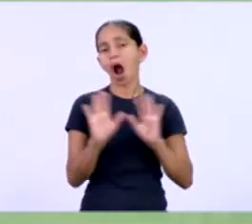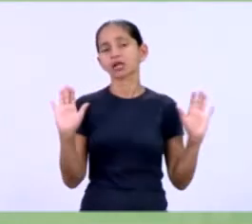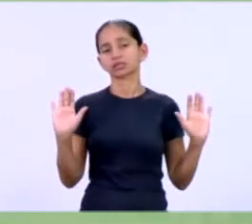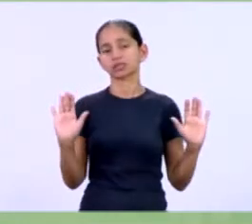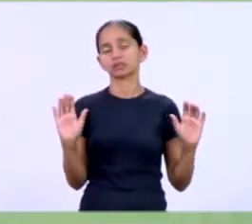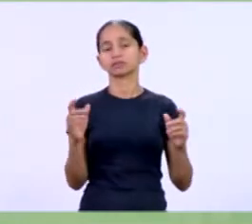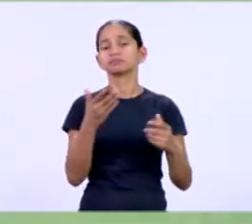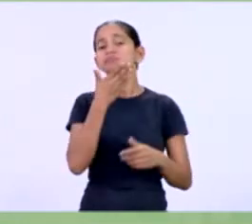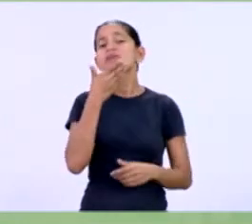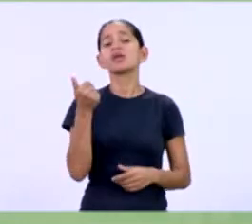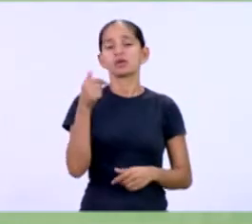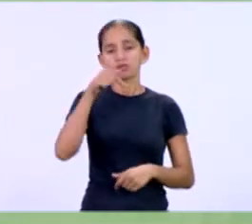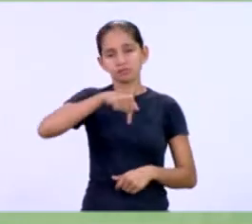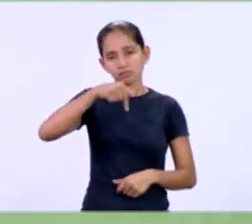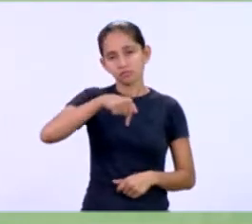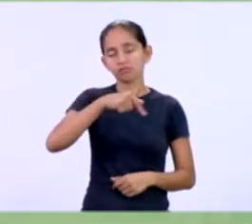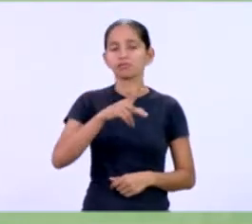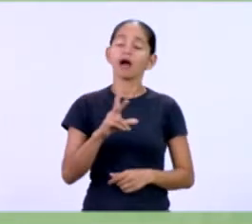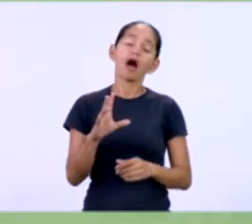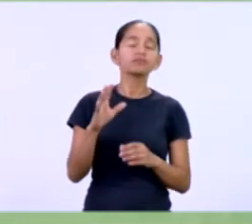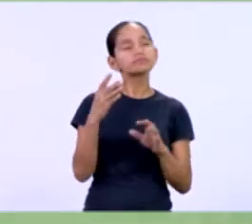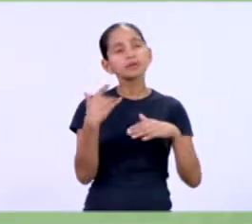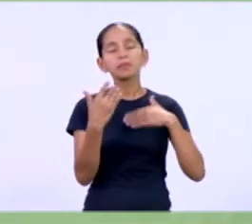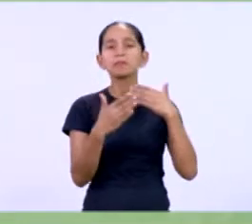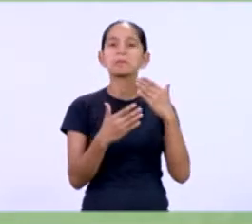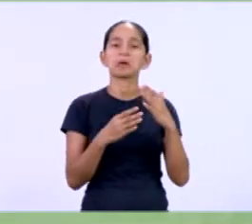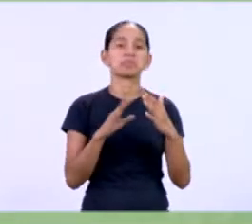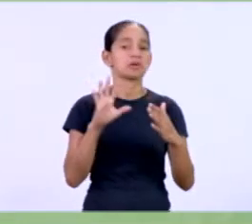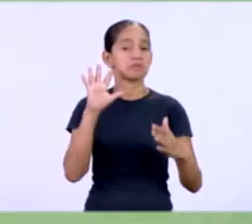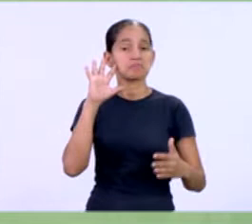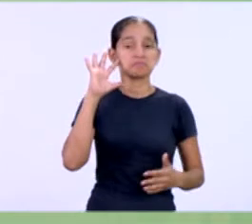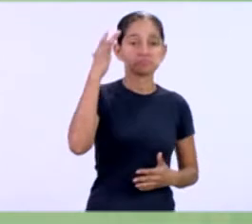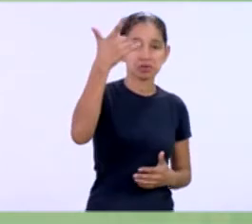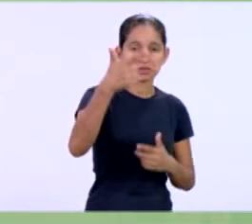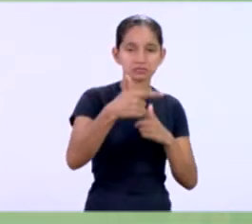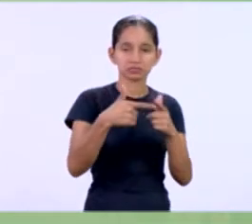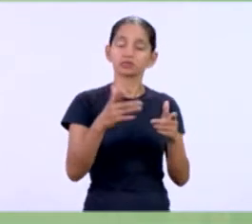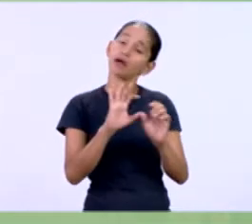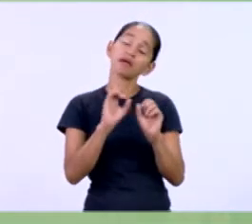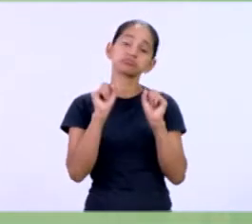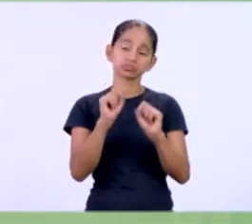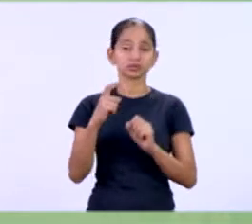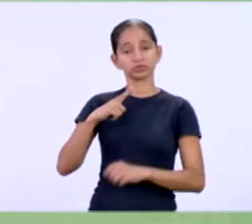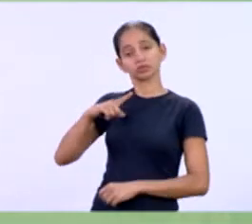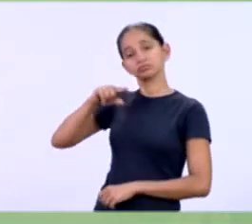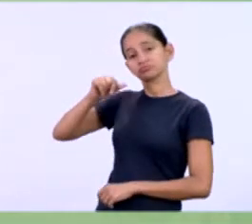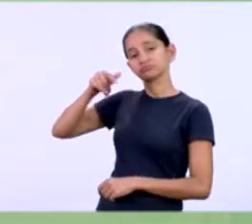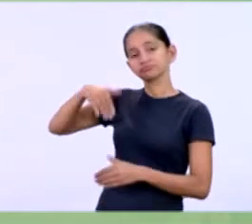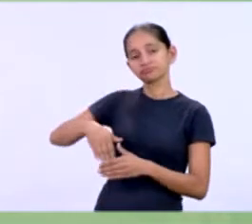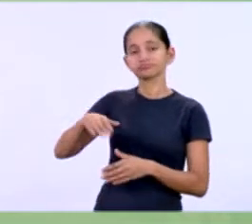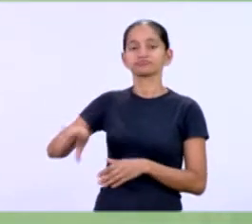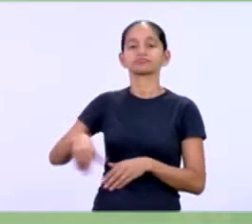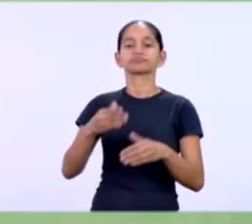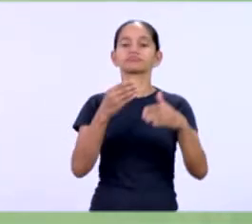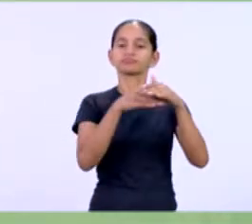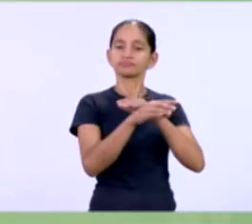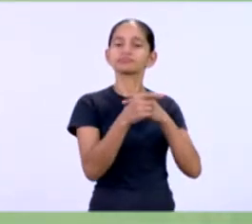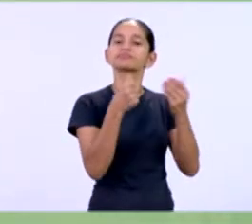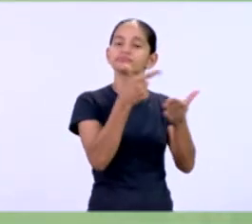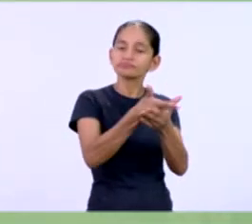né, para ser utilizada em momentos de crise. Vai guardar aqui esse dinheiro, esse lucro, né, para ter uma reserva quando